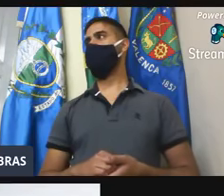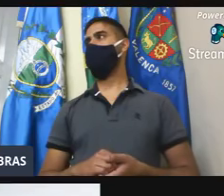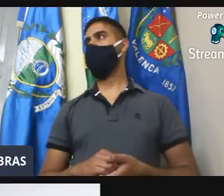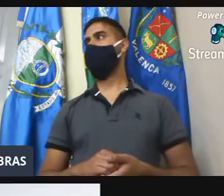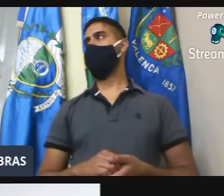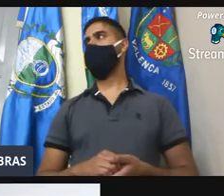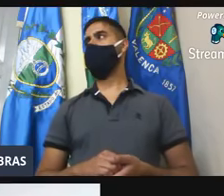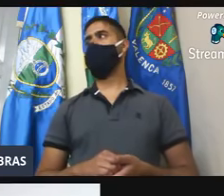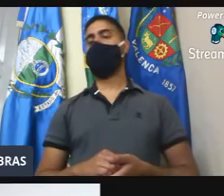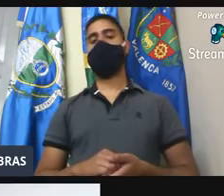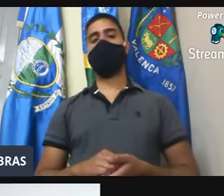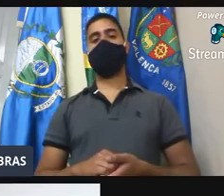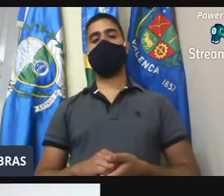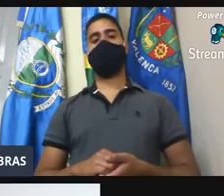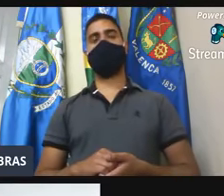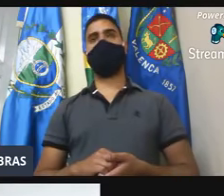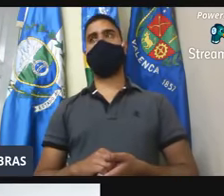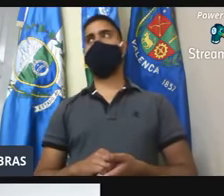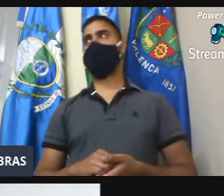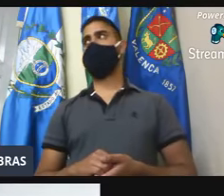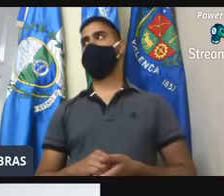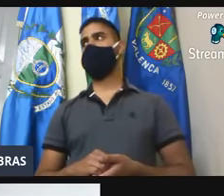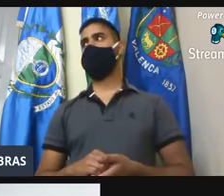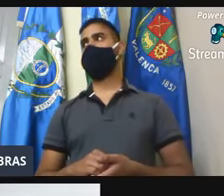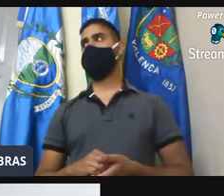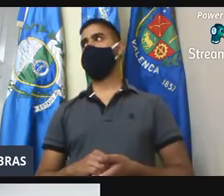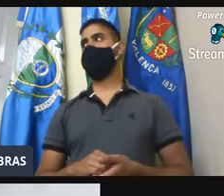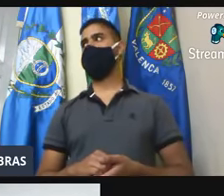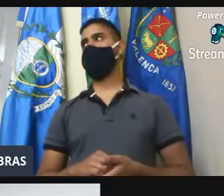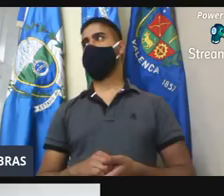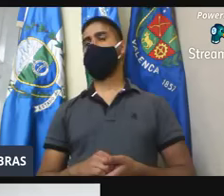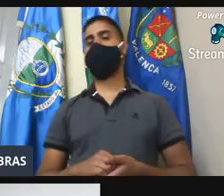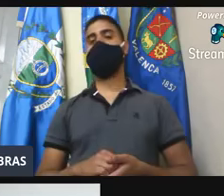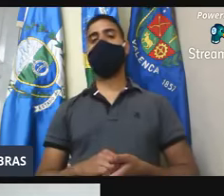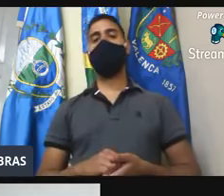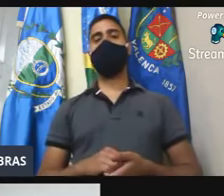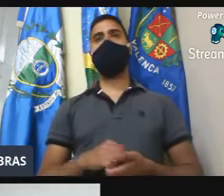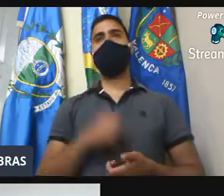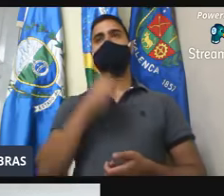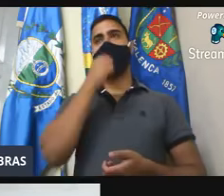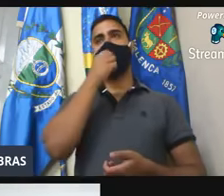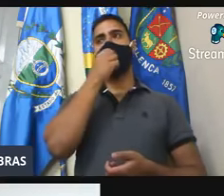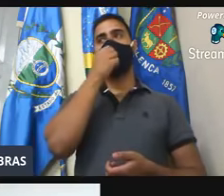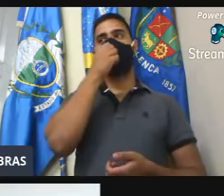Michelle Vieira Cabral. Pedro Paulo, Paulo Celso Alves Pena.